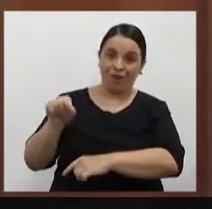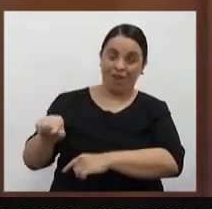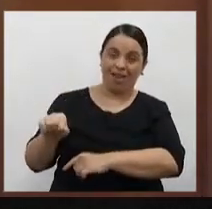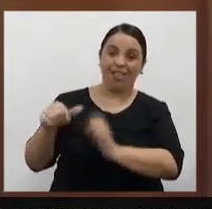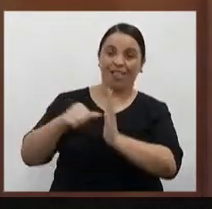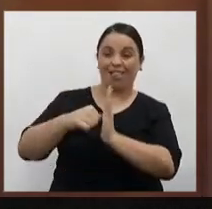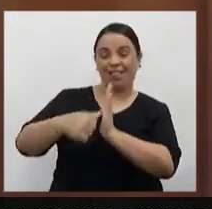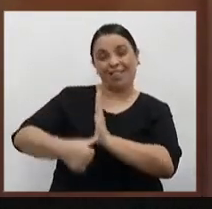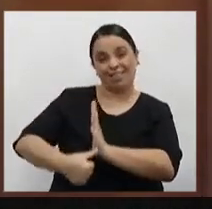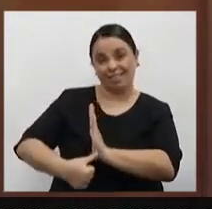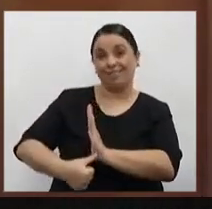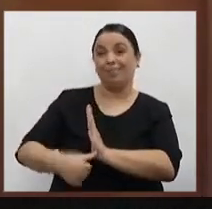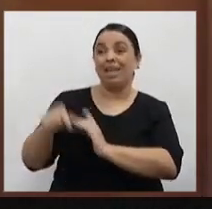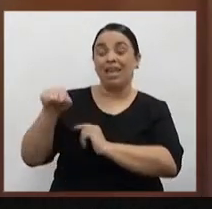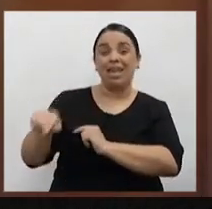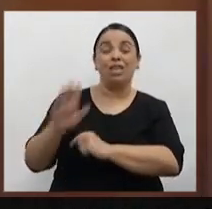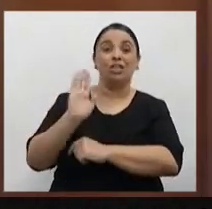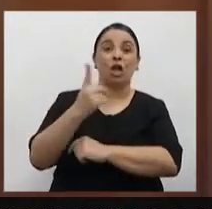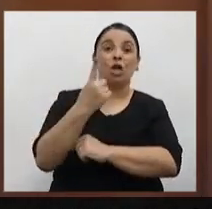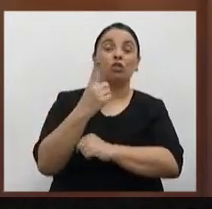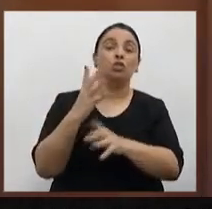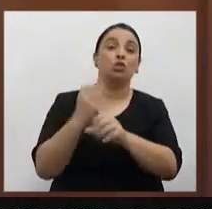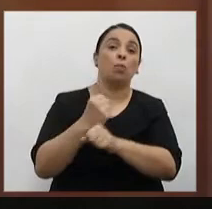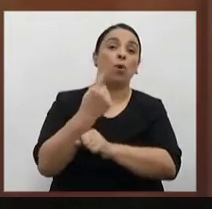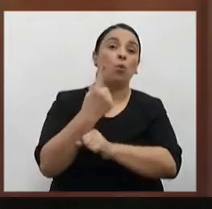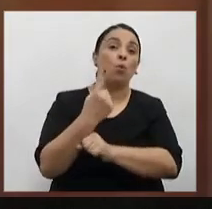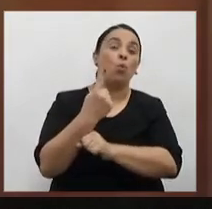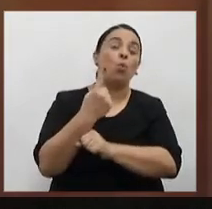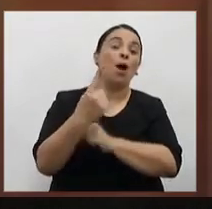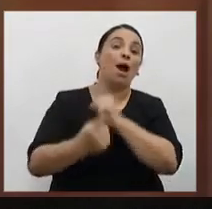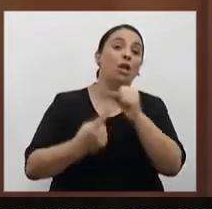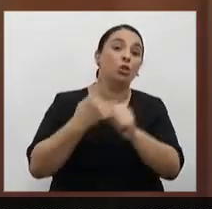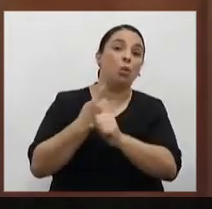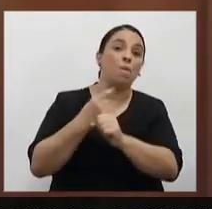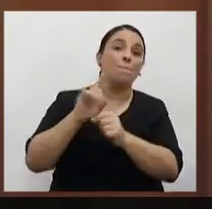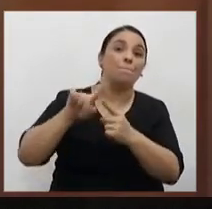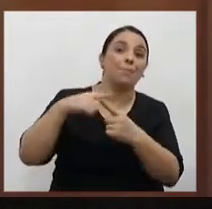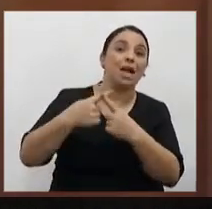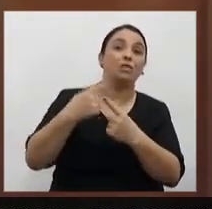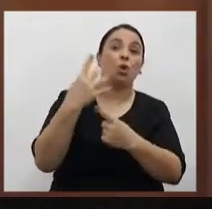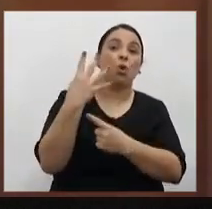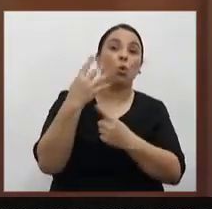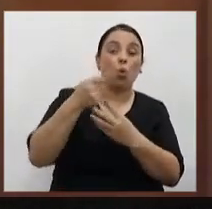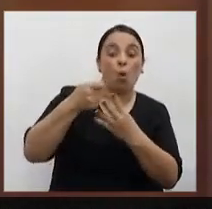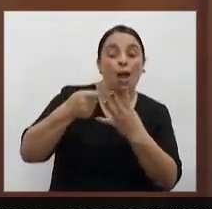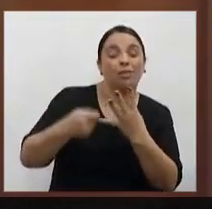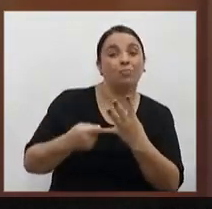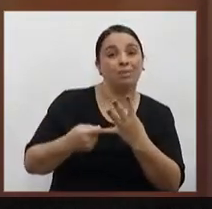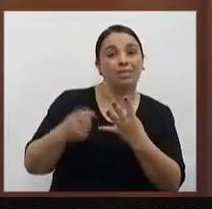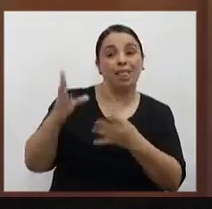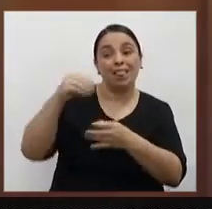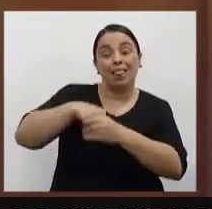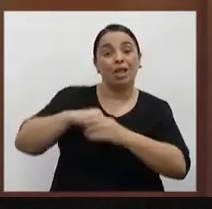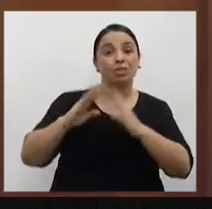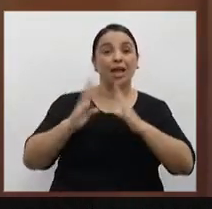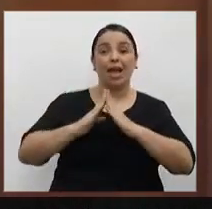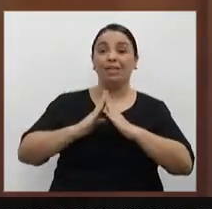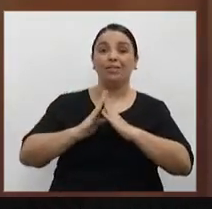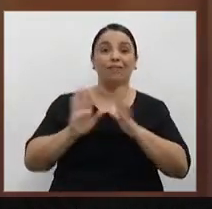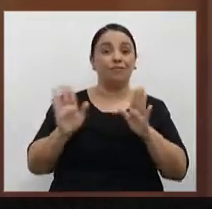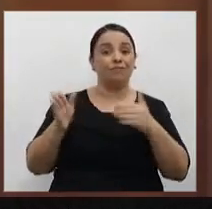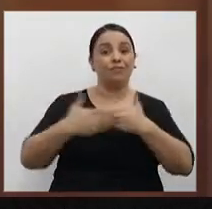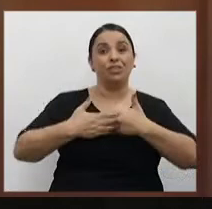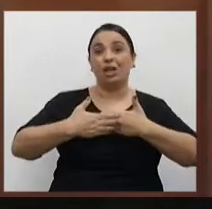e 4 meses dentro de casa. E a gente pensa aí no Plano Nacional de Imunização, né, e nós estamos